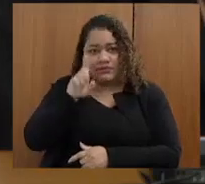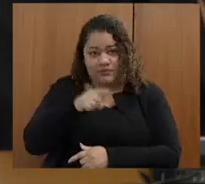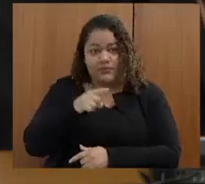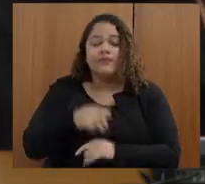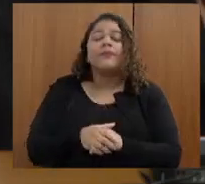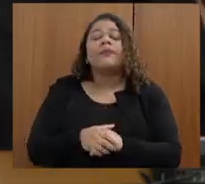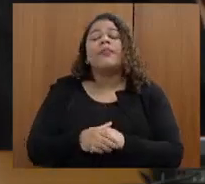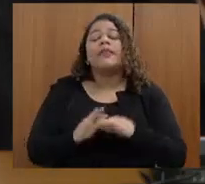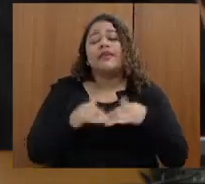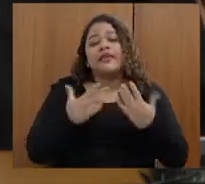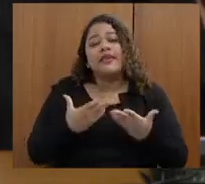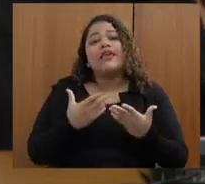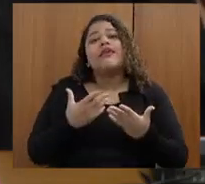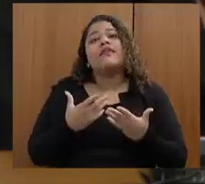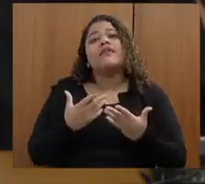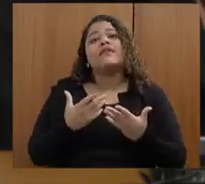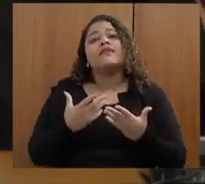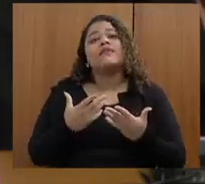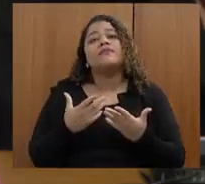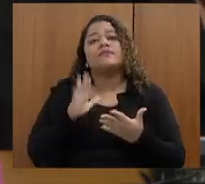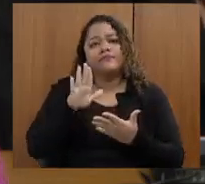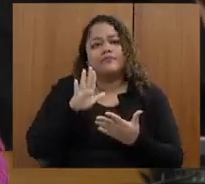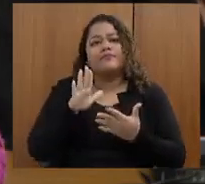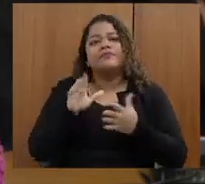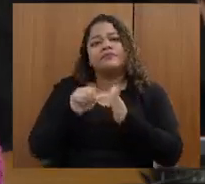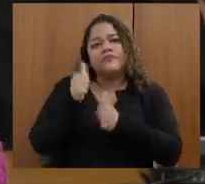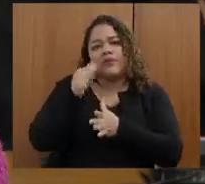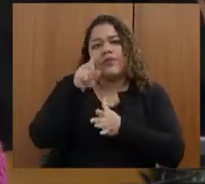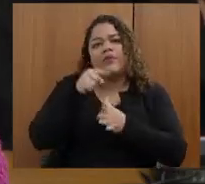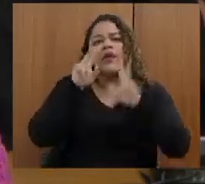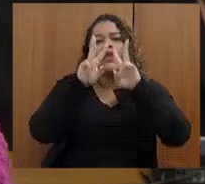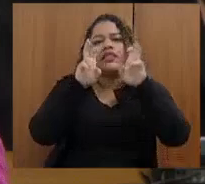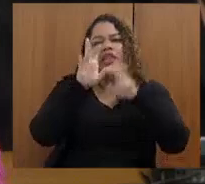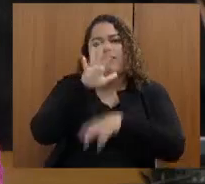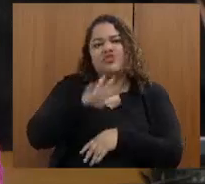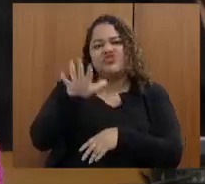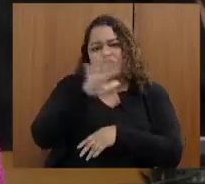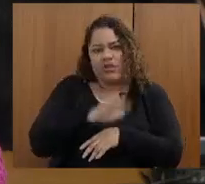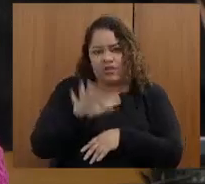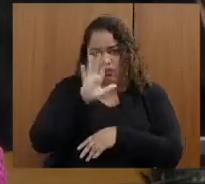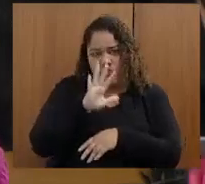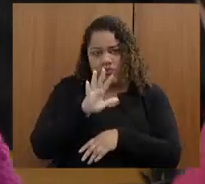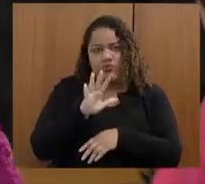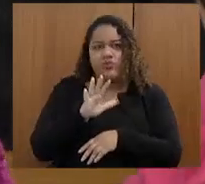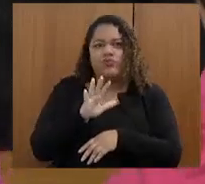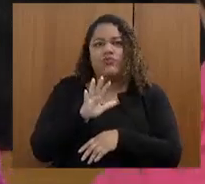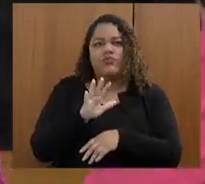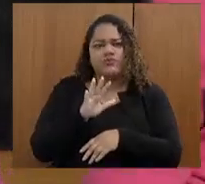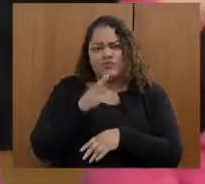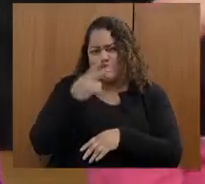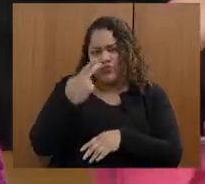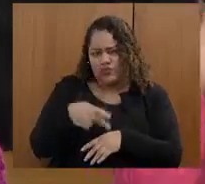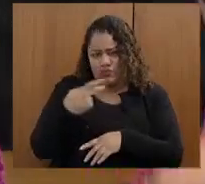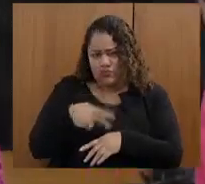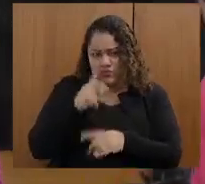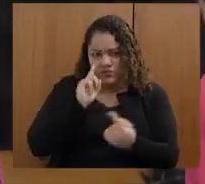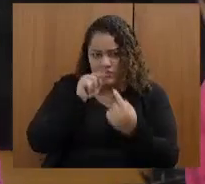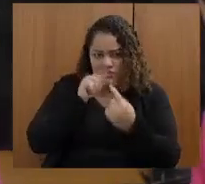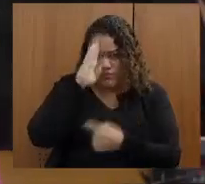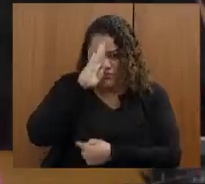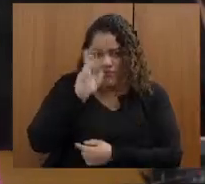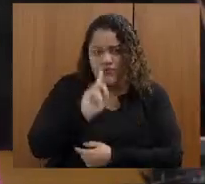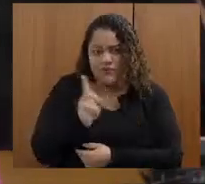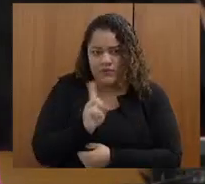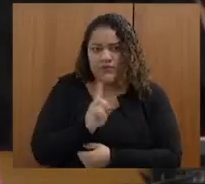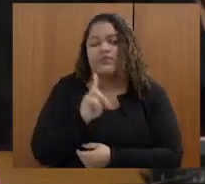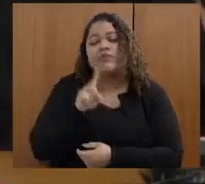da Assembleia que o tema um tema geral que não vai ser um objeto específico daqui hoje né que a promoção da cultura